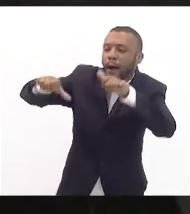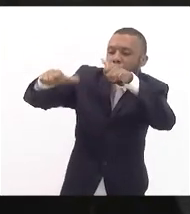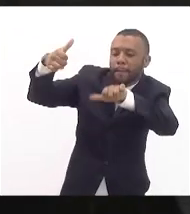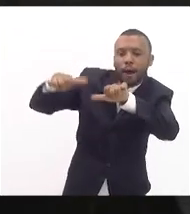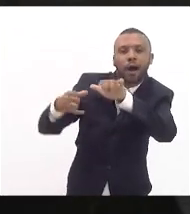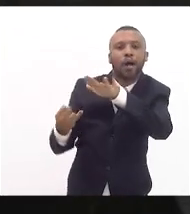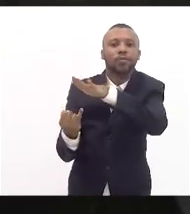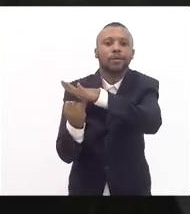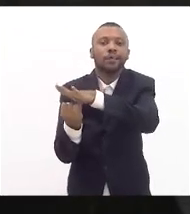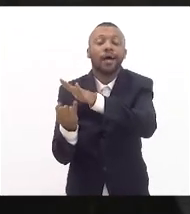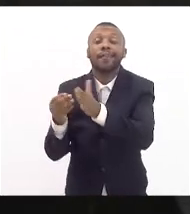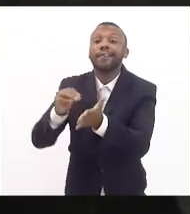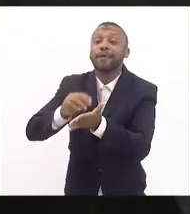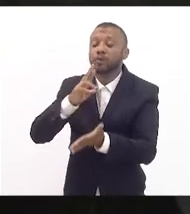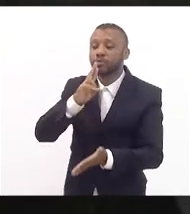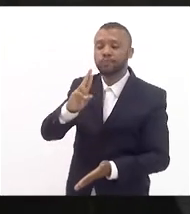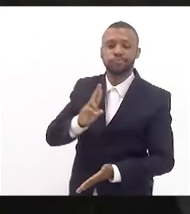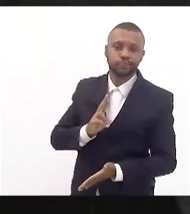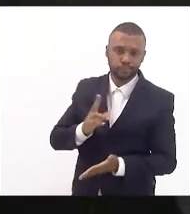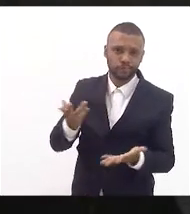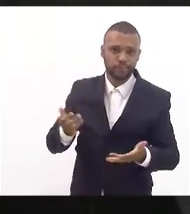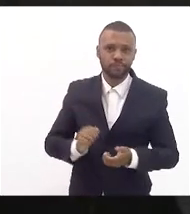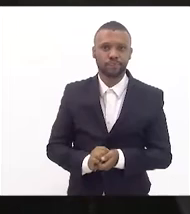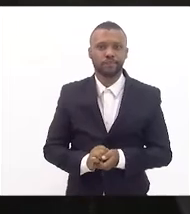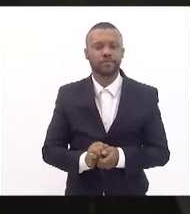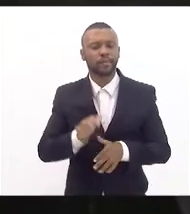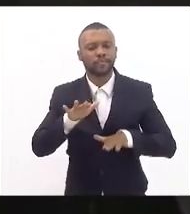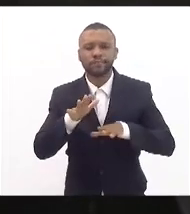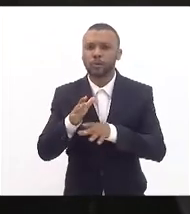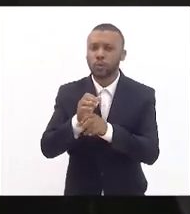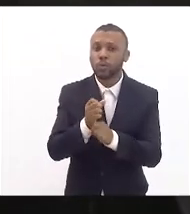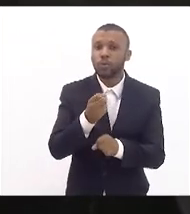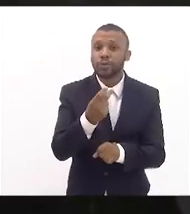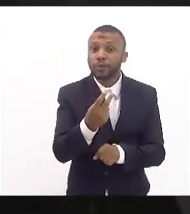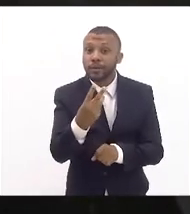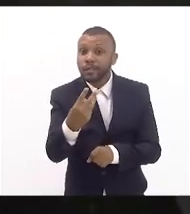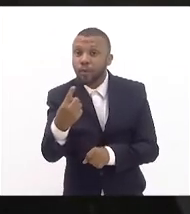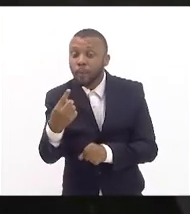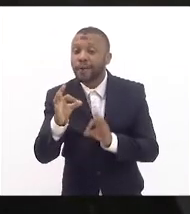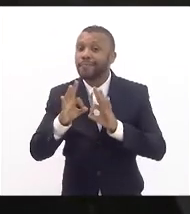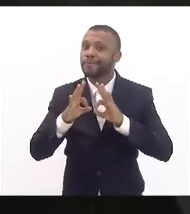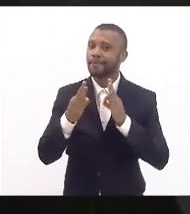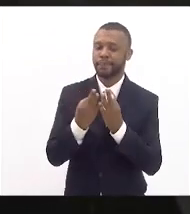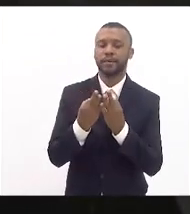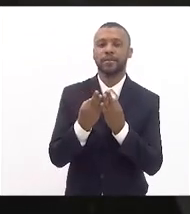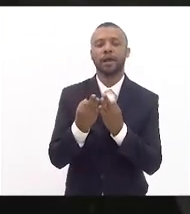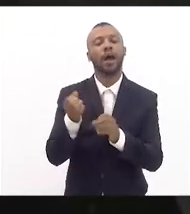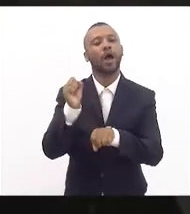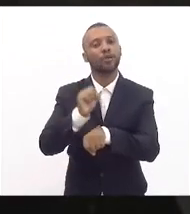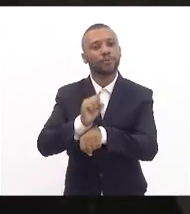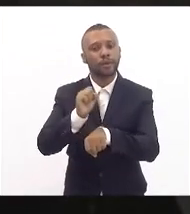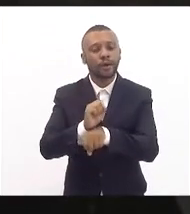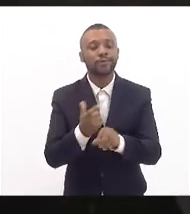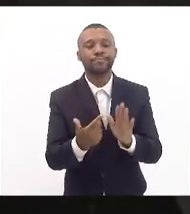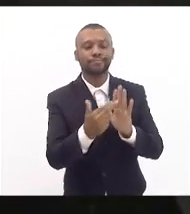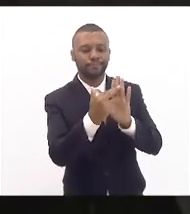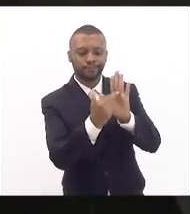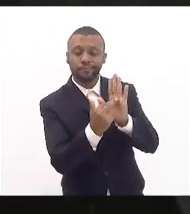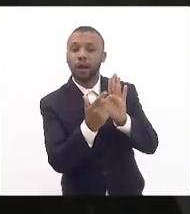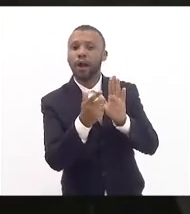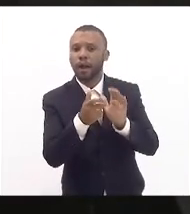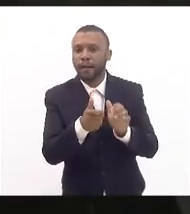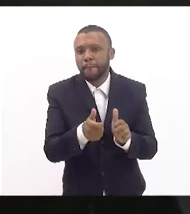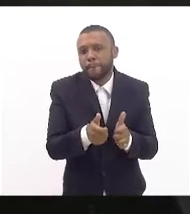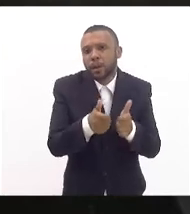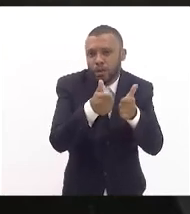têm resultado. Então, são pelo menos 241 famílias aguardando aí a regularização fundiária que